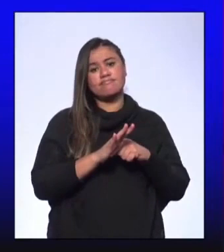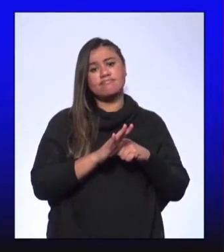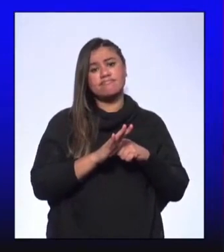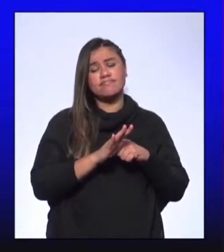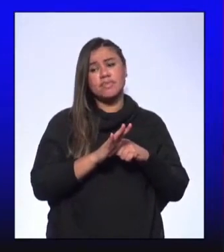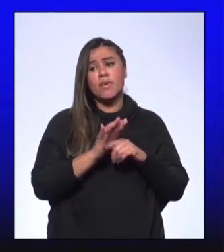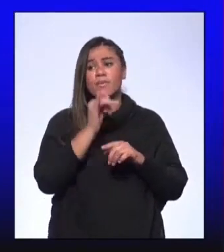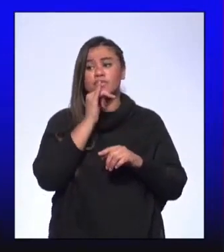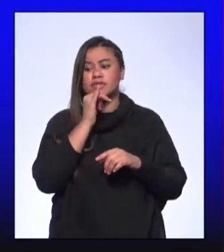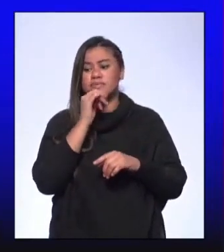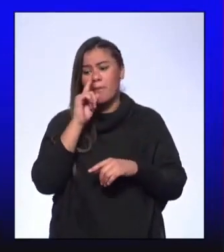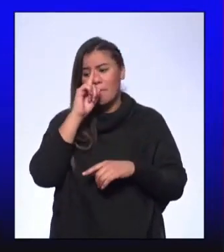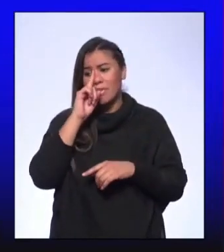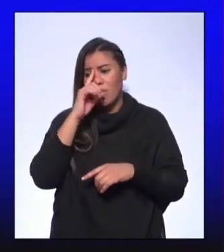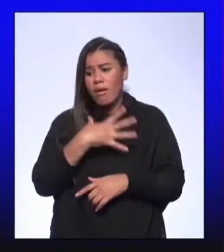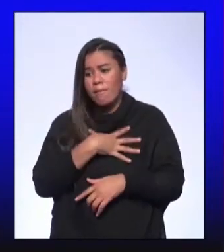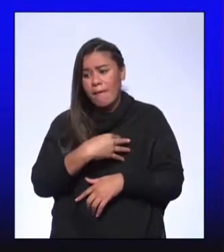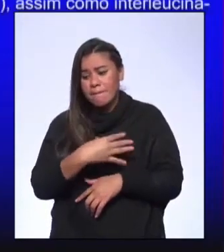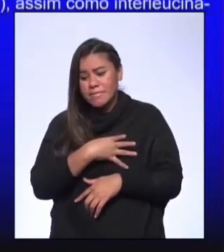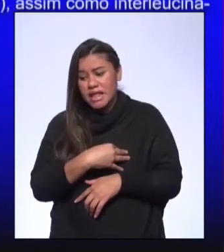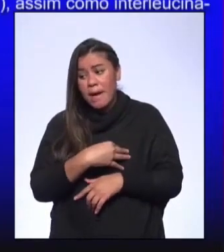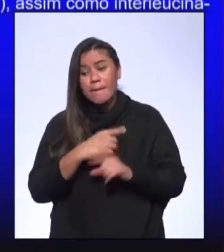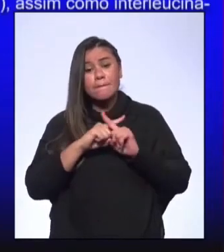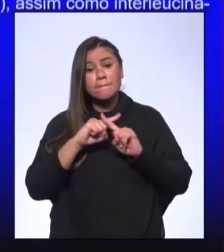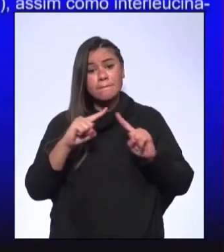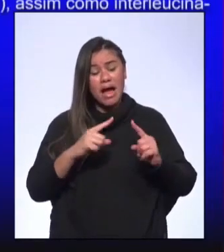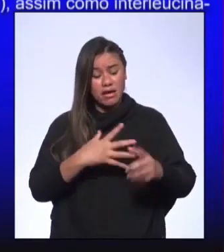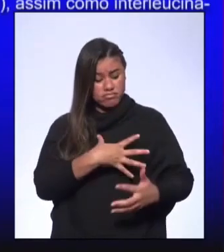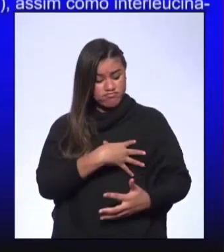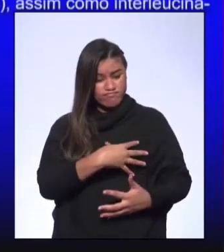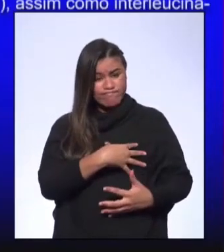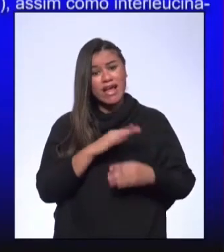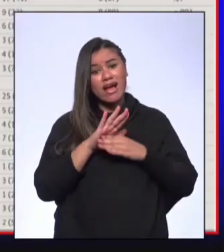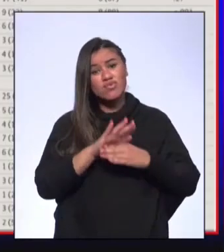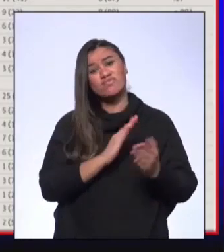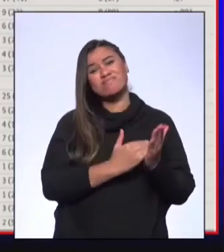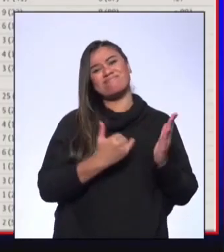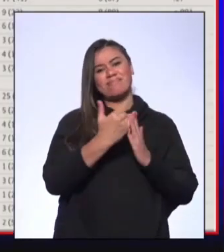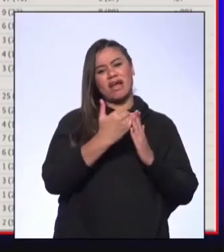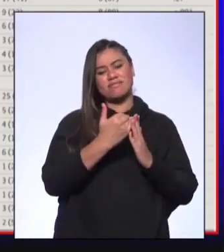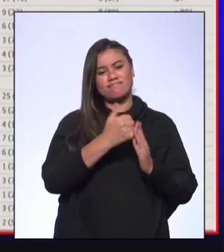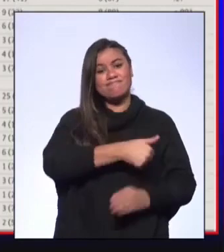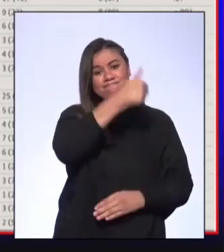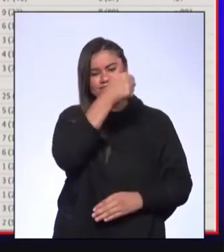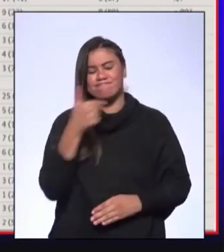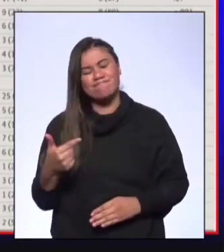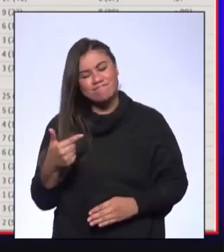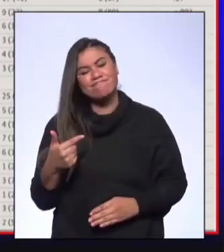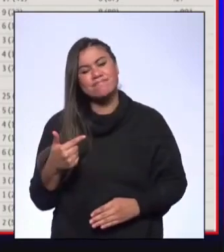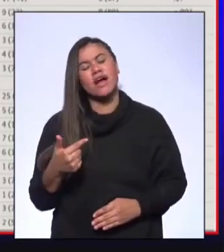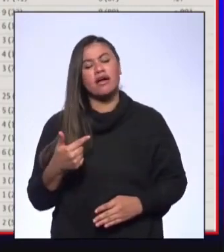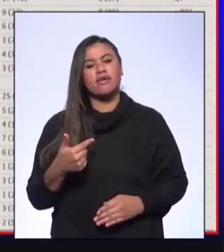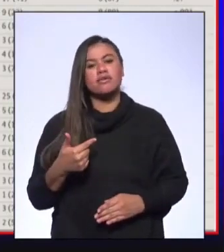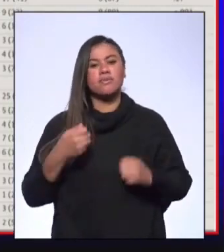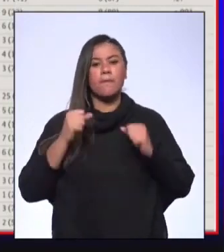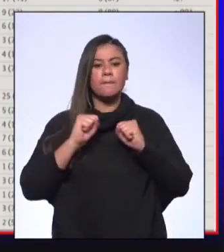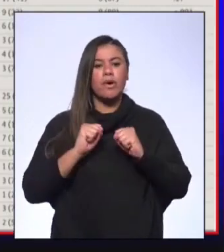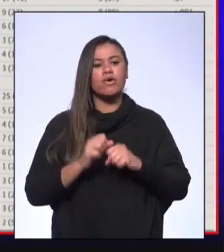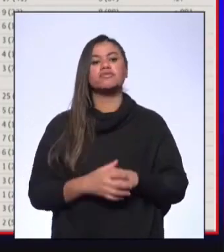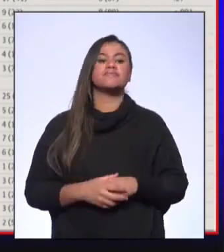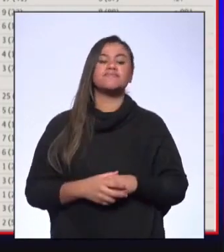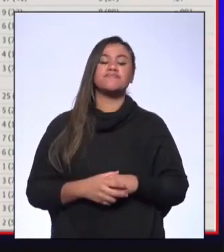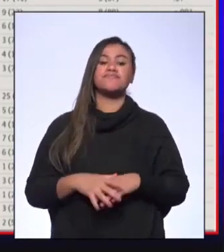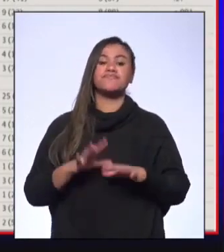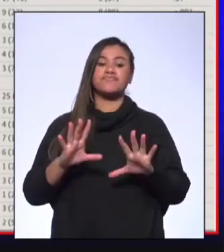aquele pequeno paciente, para aquela pequena criança. Aqui só para mostrar um pouco das características da doença, eu vou passar muito